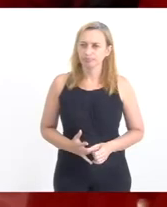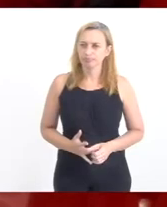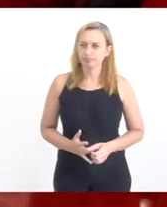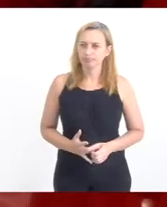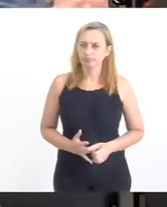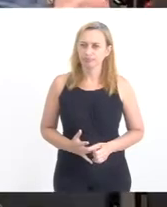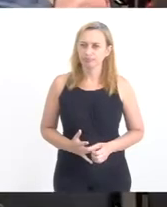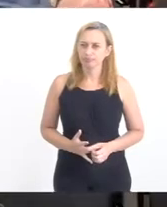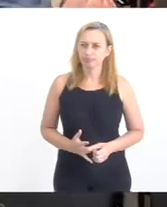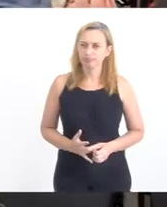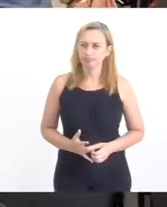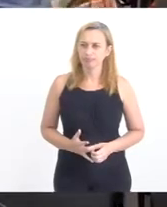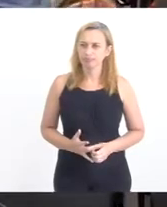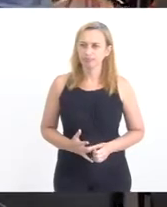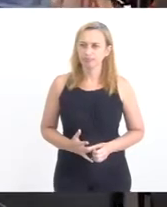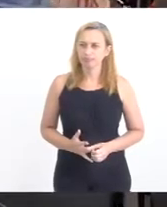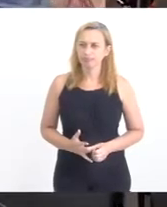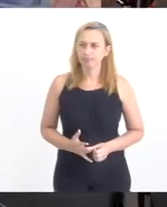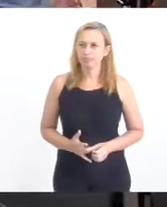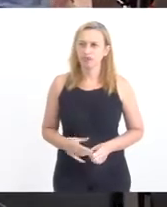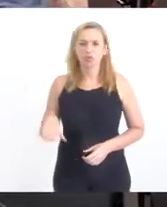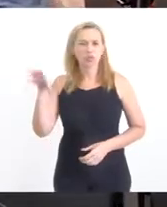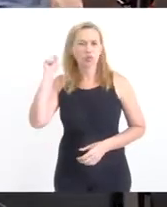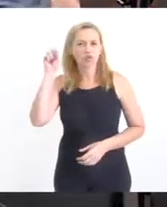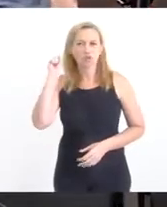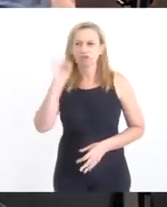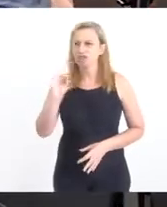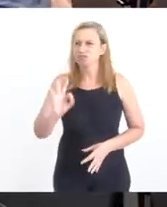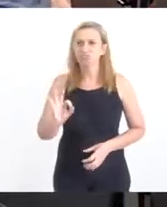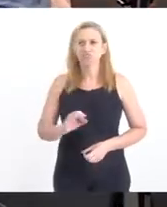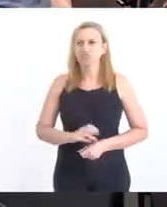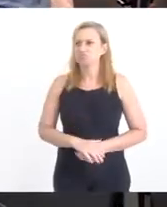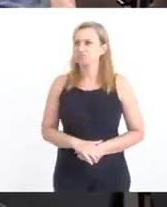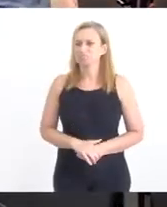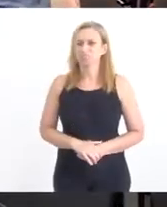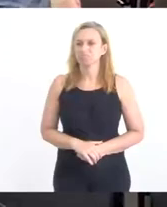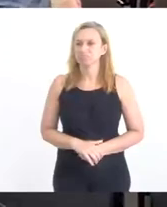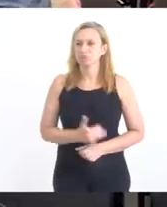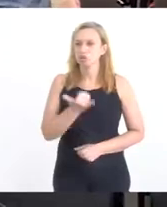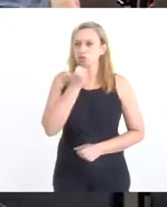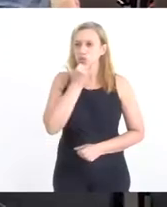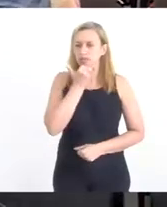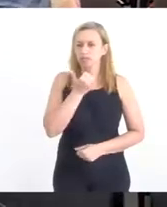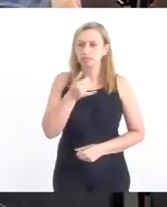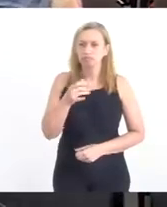E aí E aí